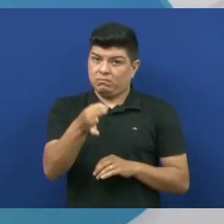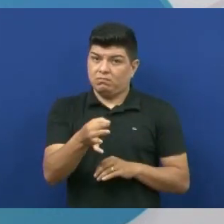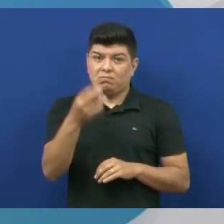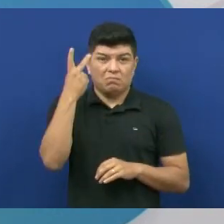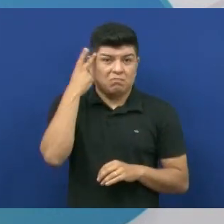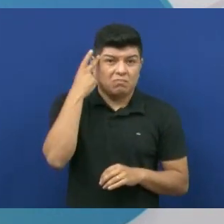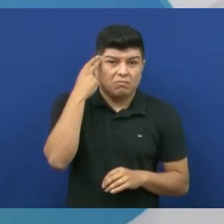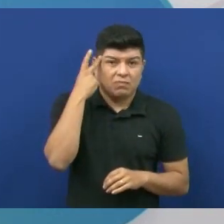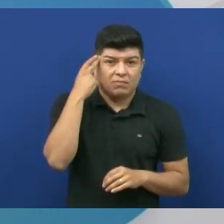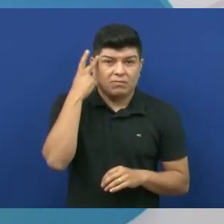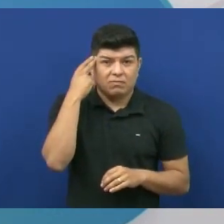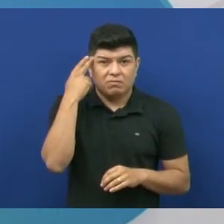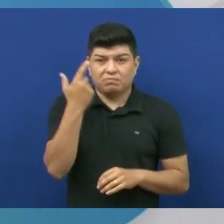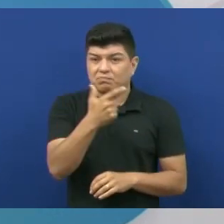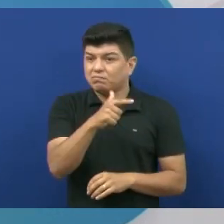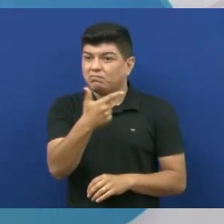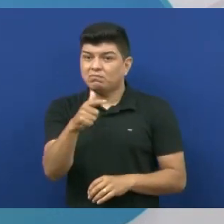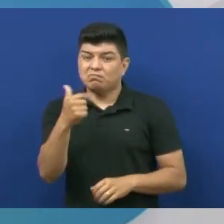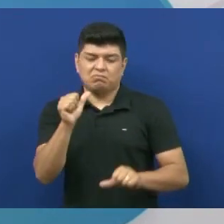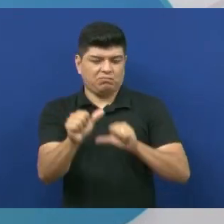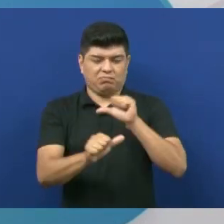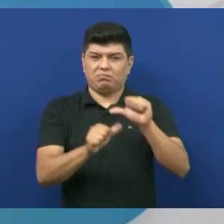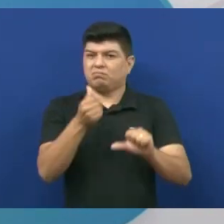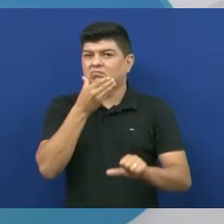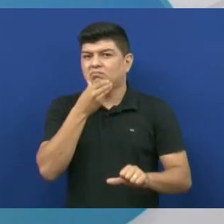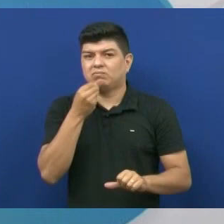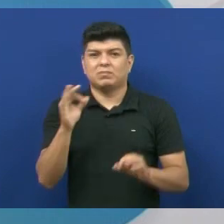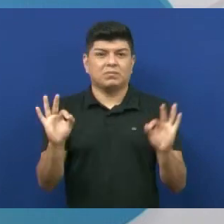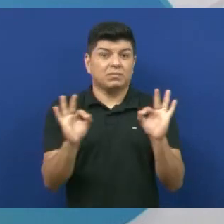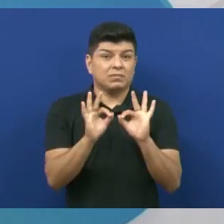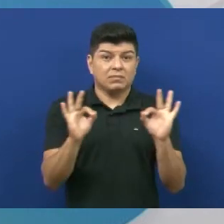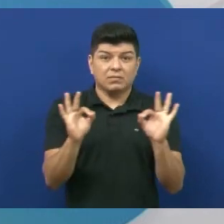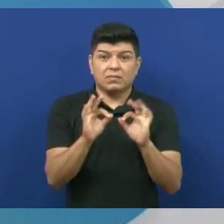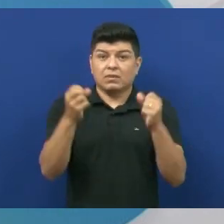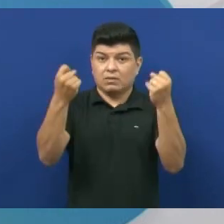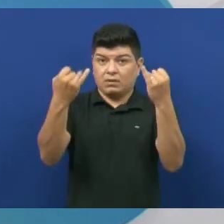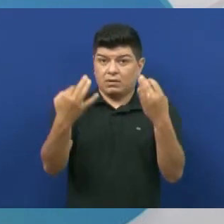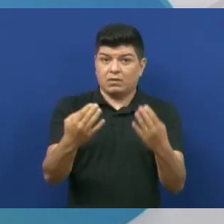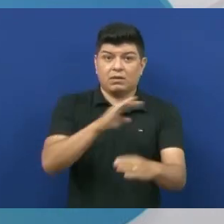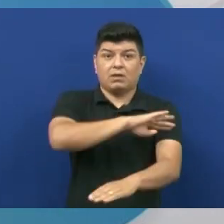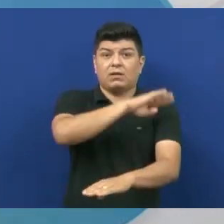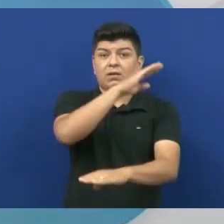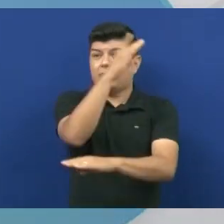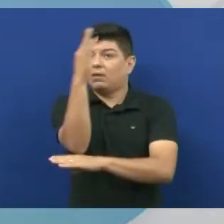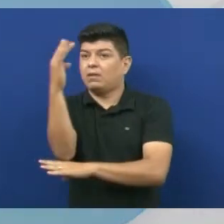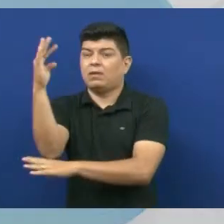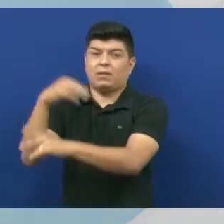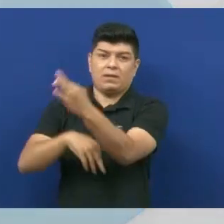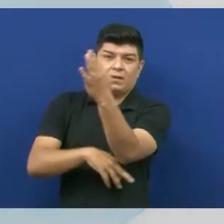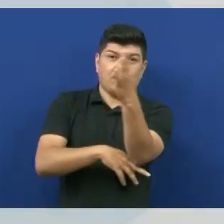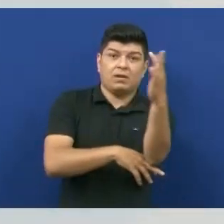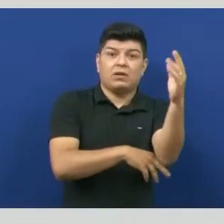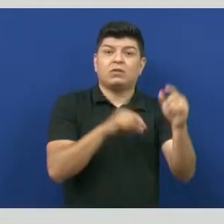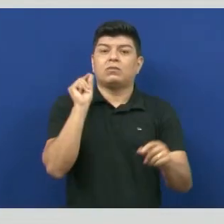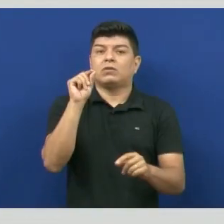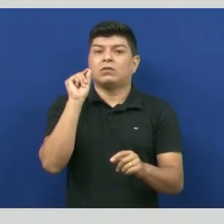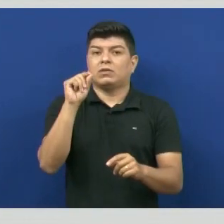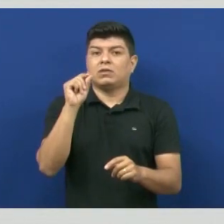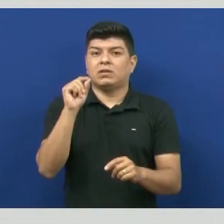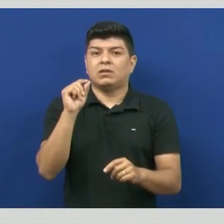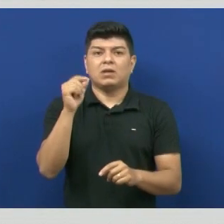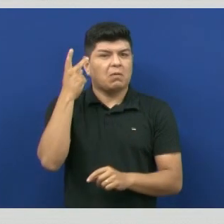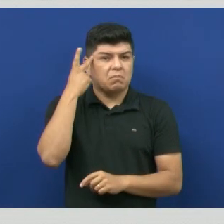natural correto, sem muita modificação humana, eu falo que nessa paisagem predominam os